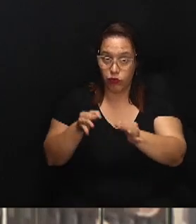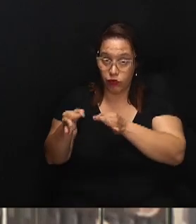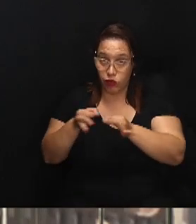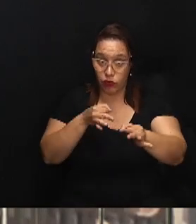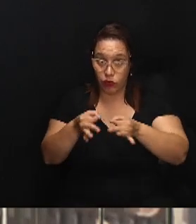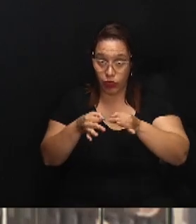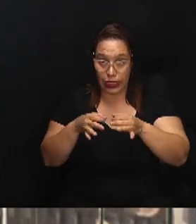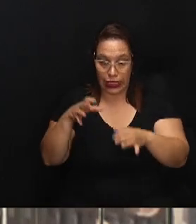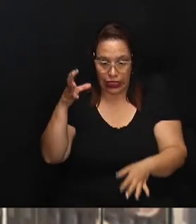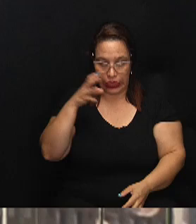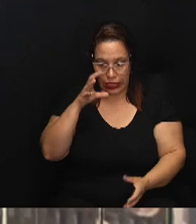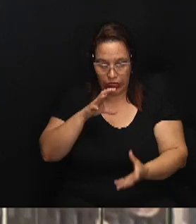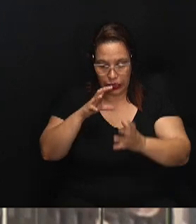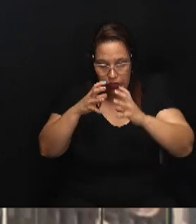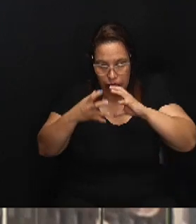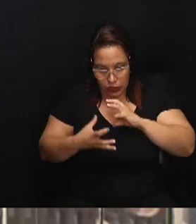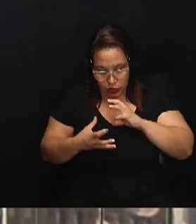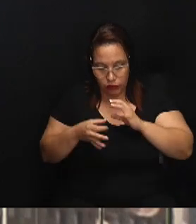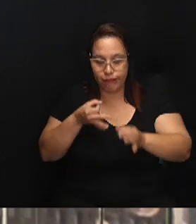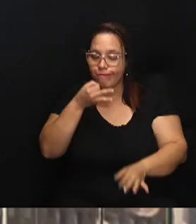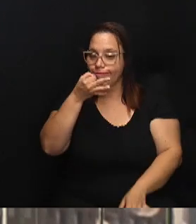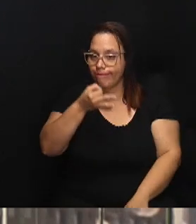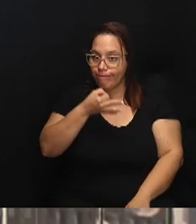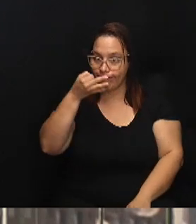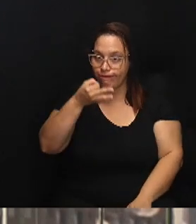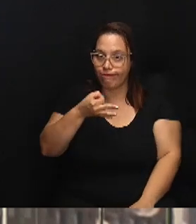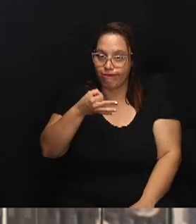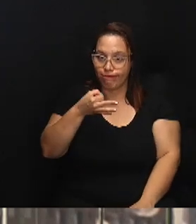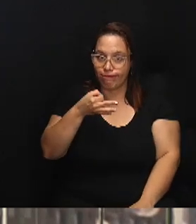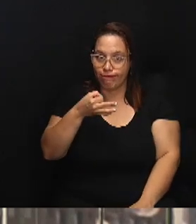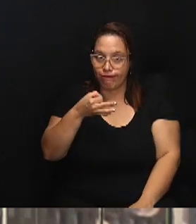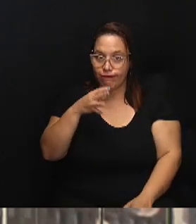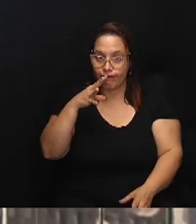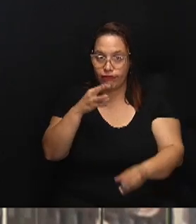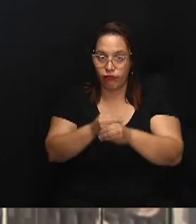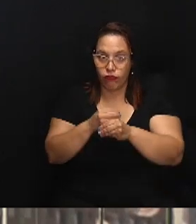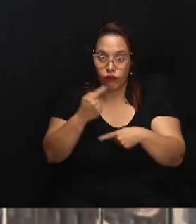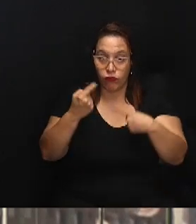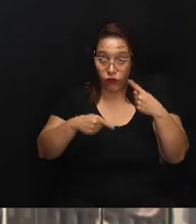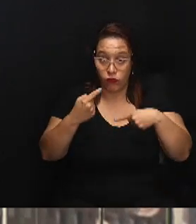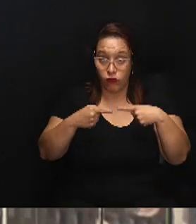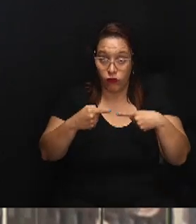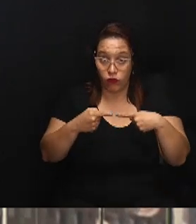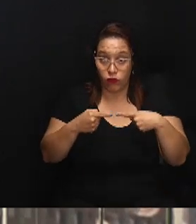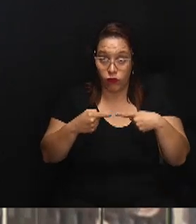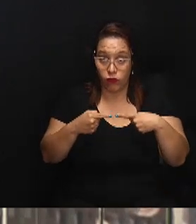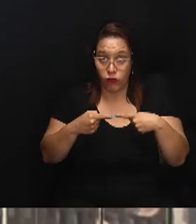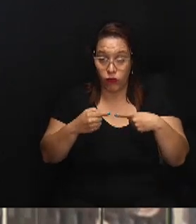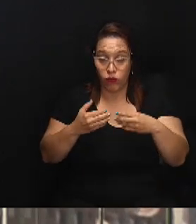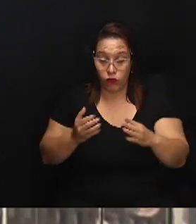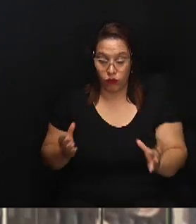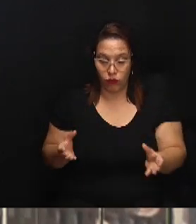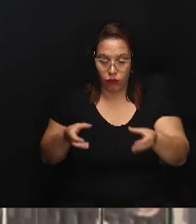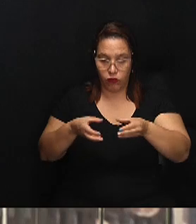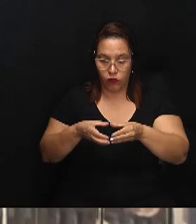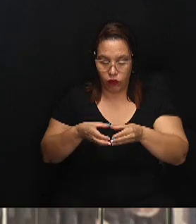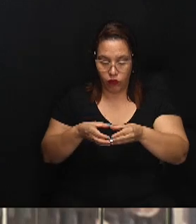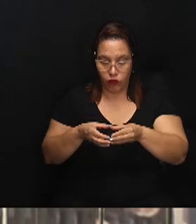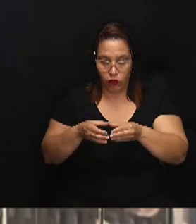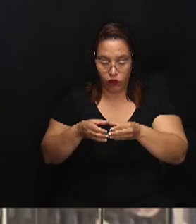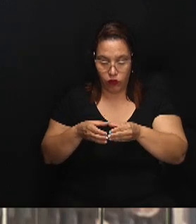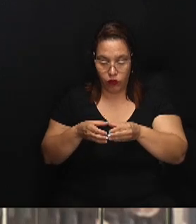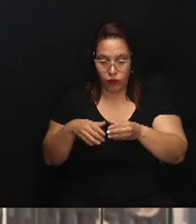os desastres, entre as sugestões está implementar políticas públicas para incrementar a